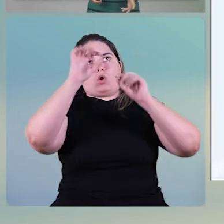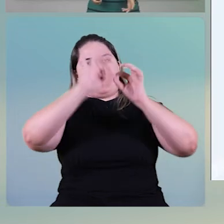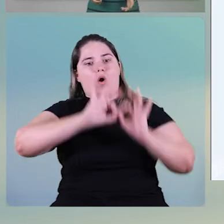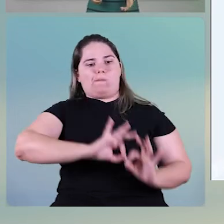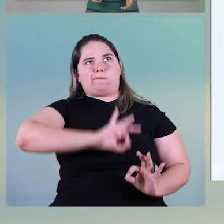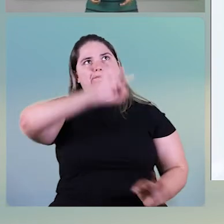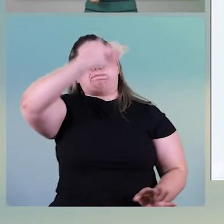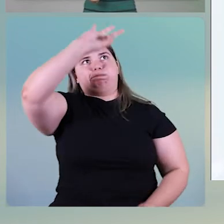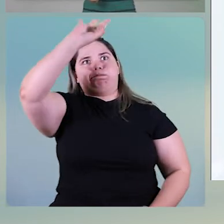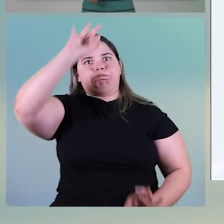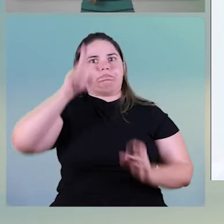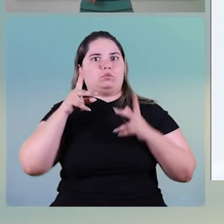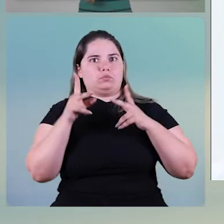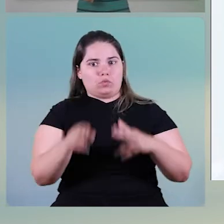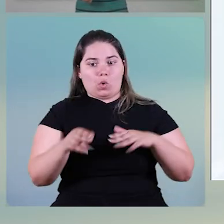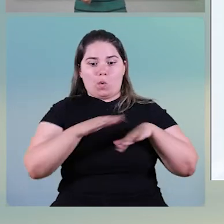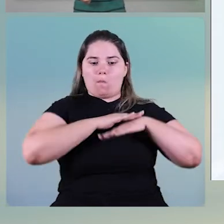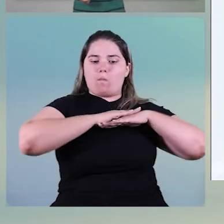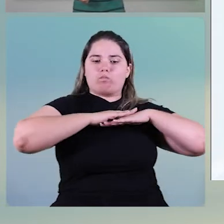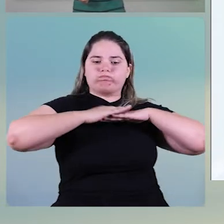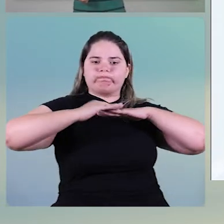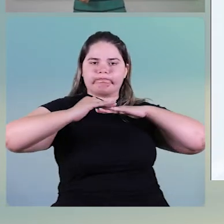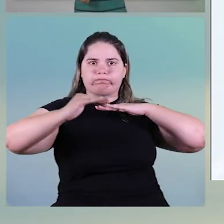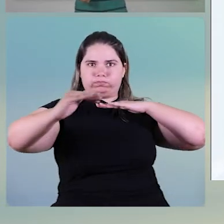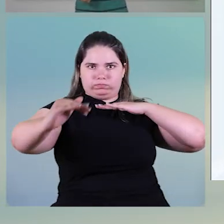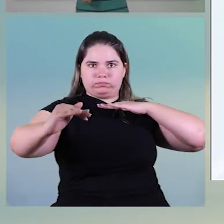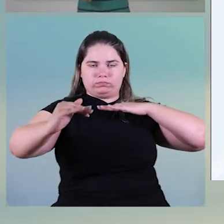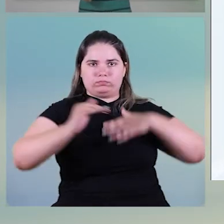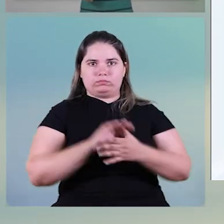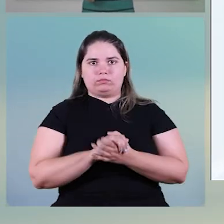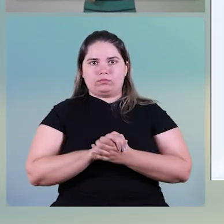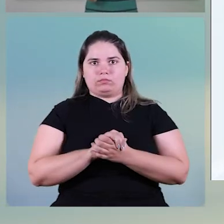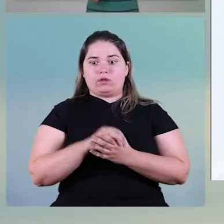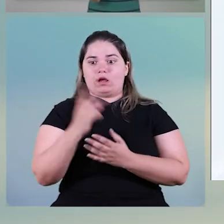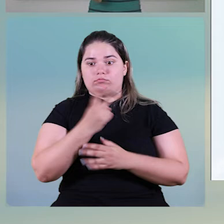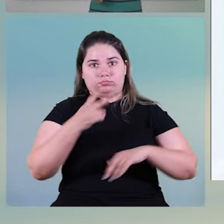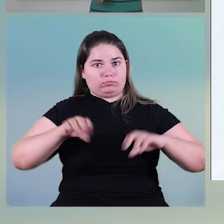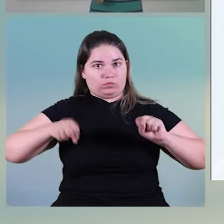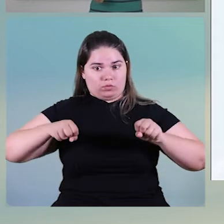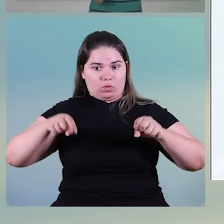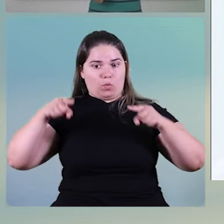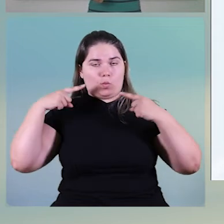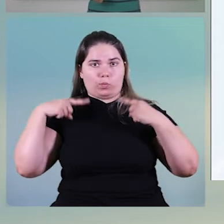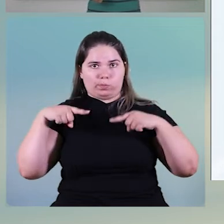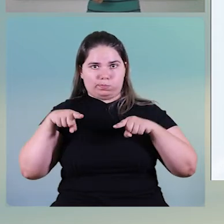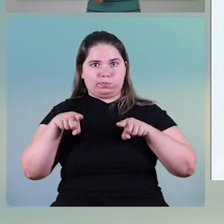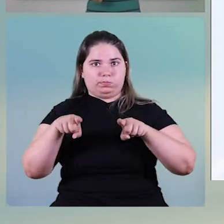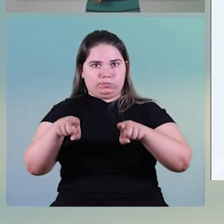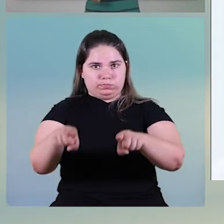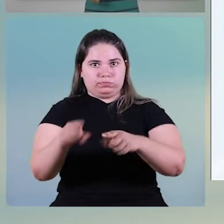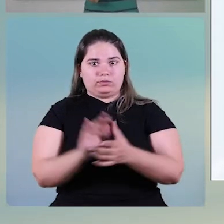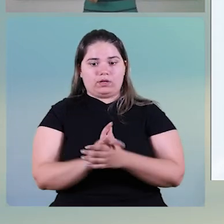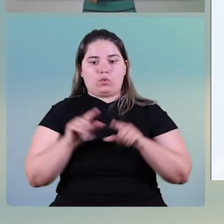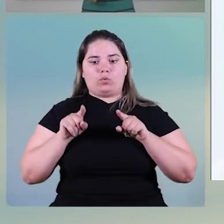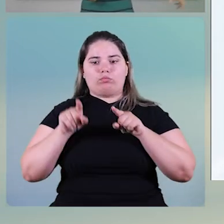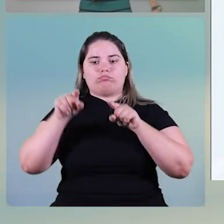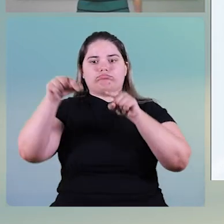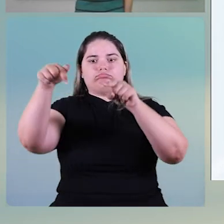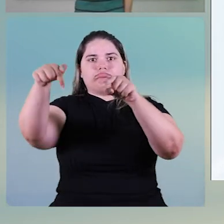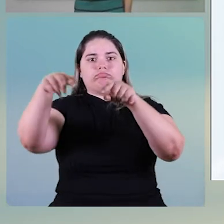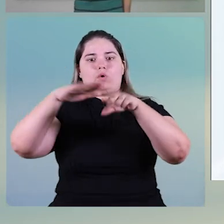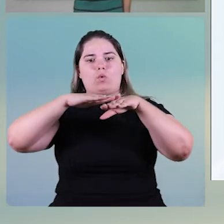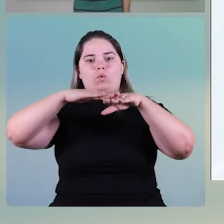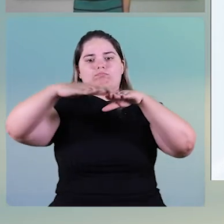altura, numa pista horizontal, e elas vão sair horizontalmente e vão cair lá embaixo